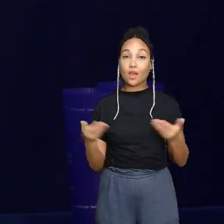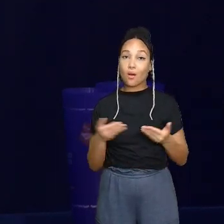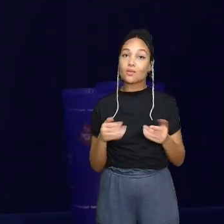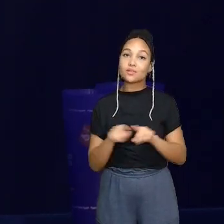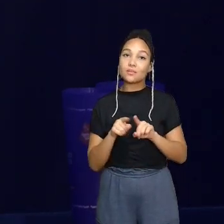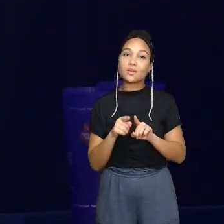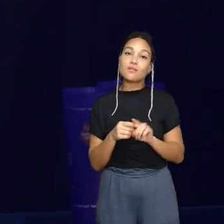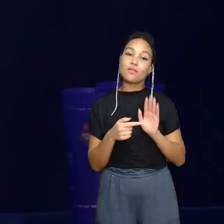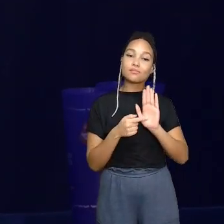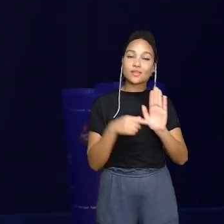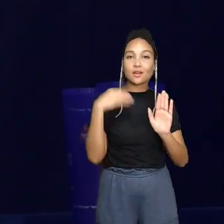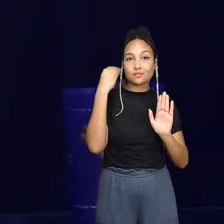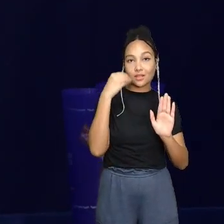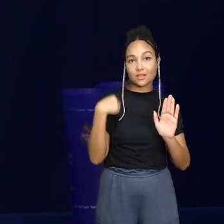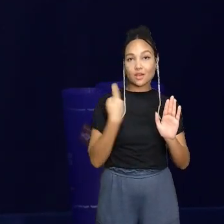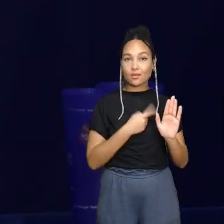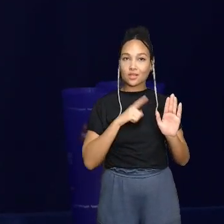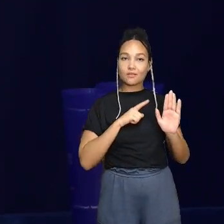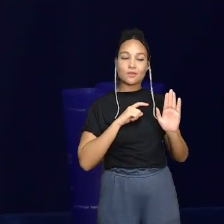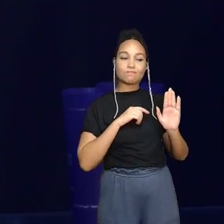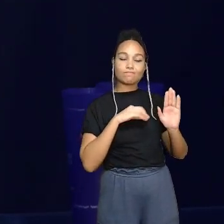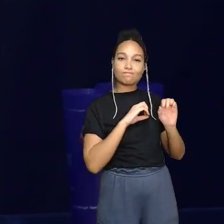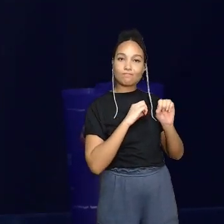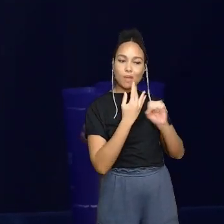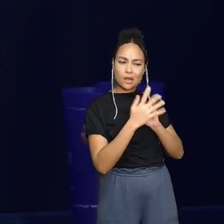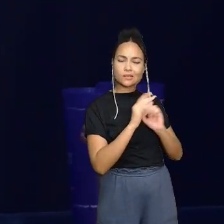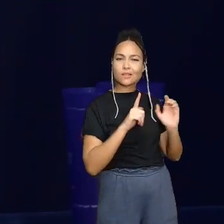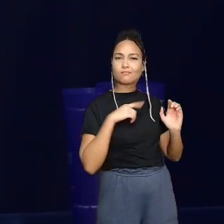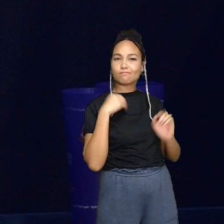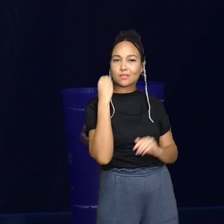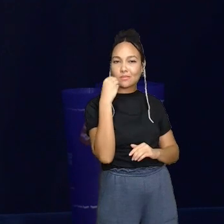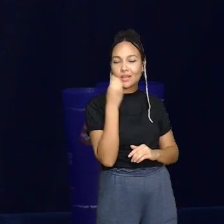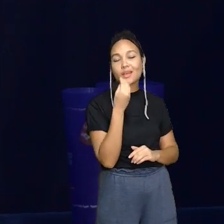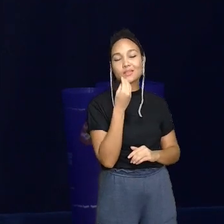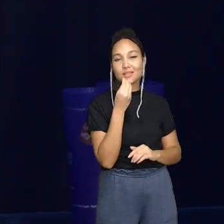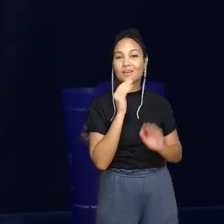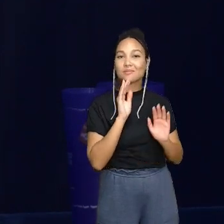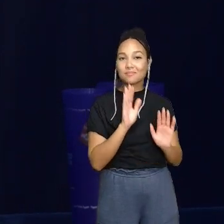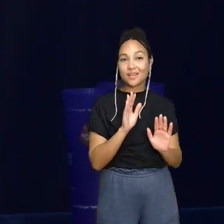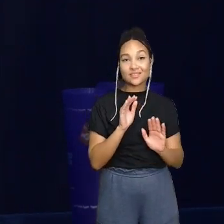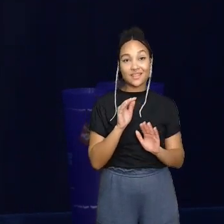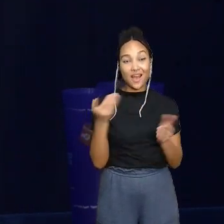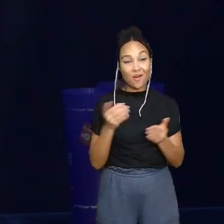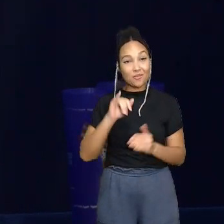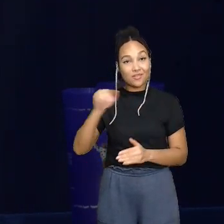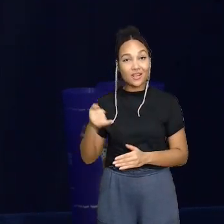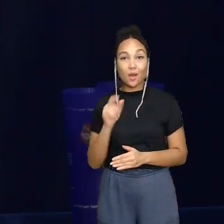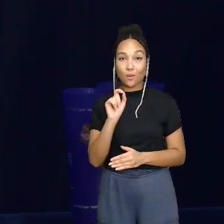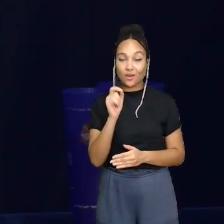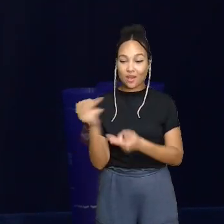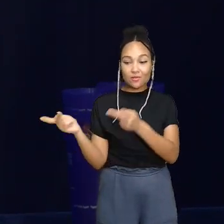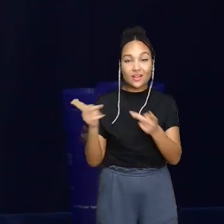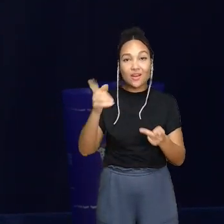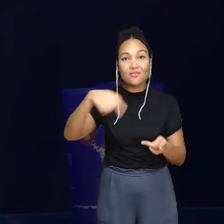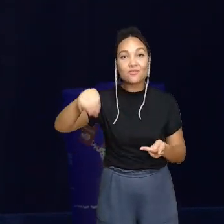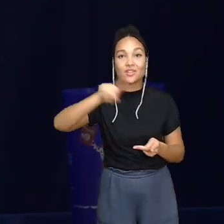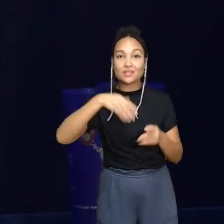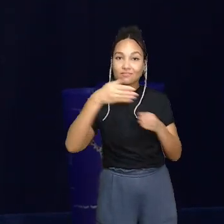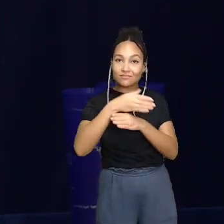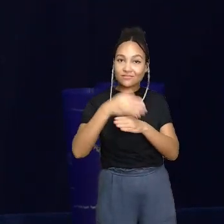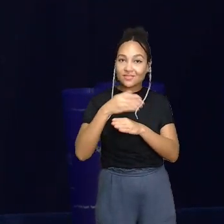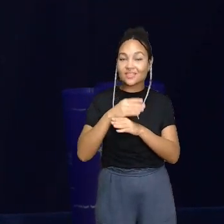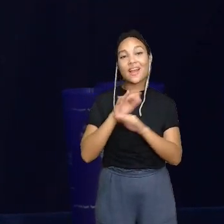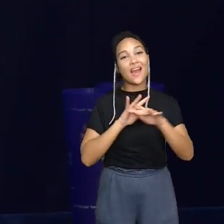experiência que nós tivemos durante a pandemia, que foi o Banco Comunitário ICOM, mas agora eu queria aproveitar o espaço para convidar todos a acessarem as nossas redes